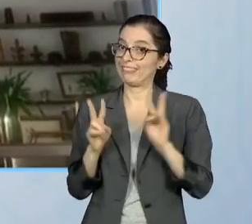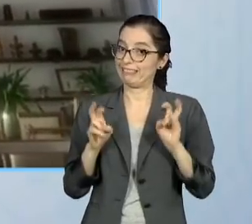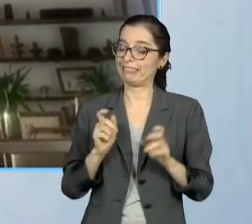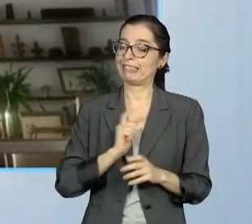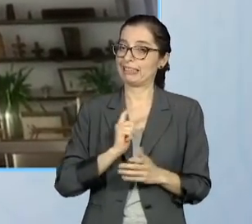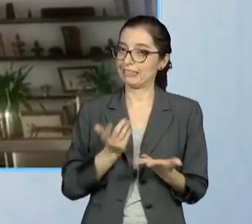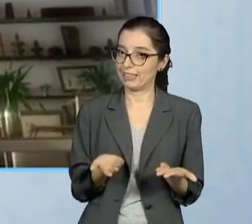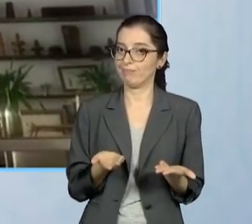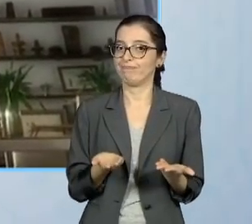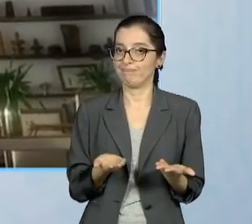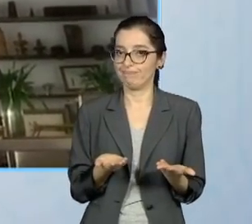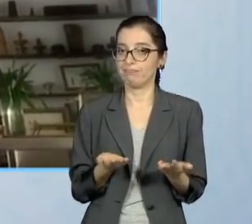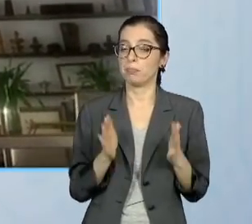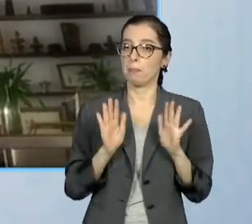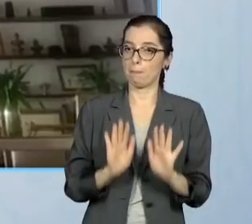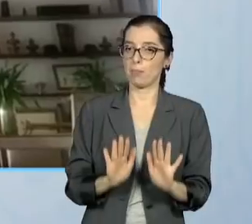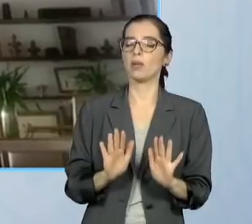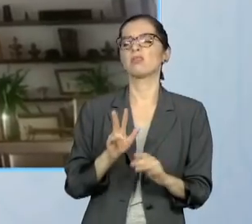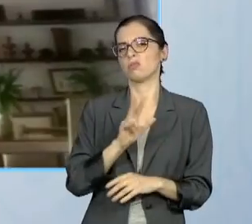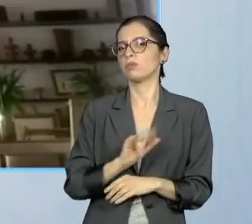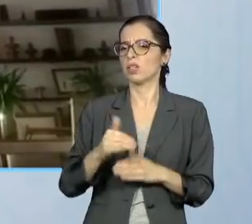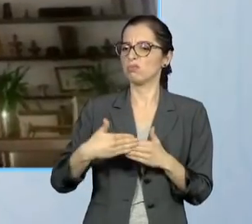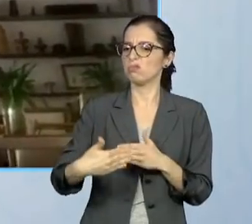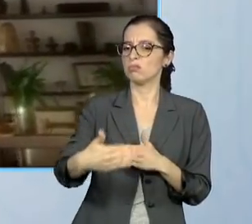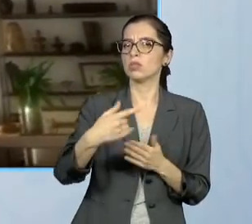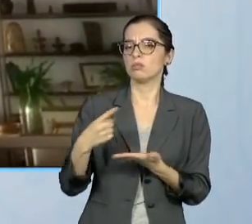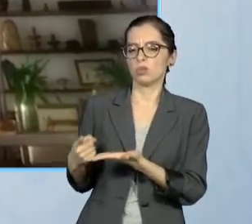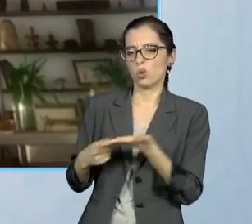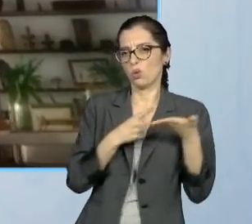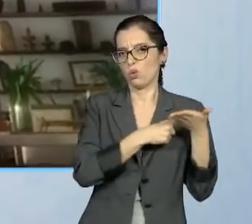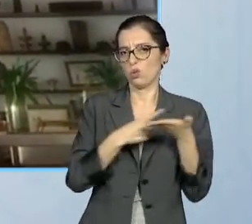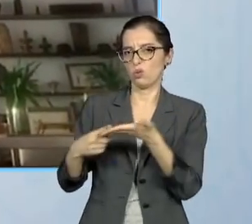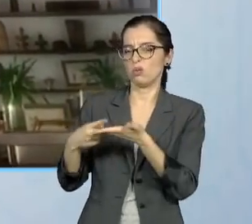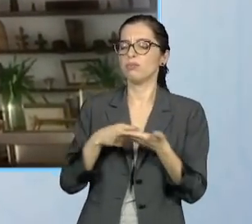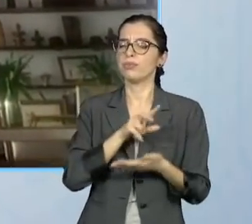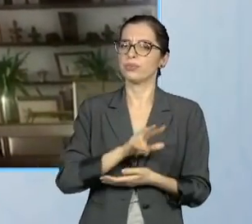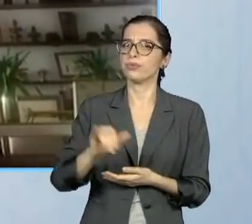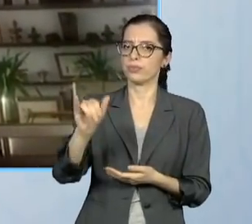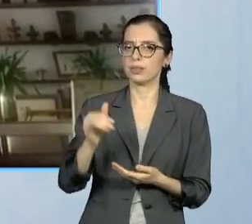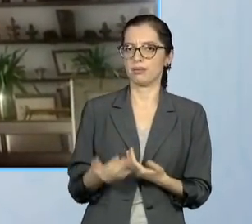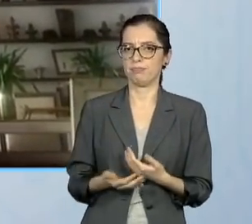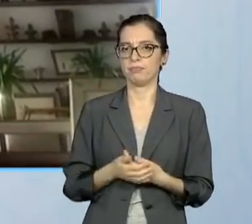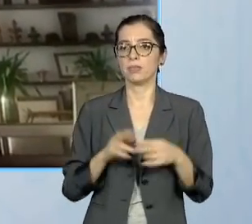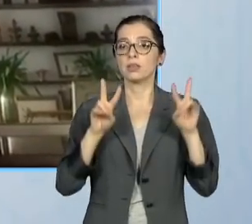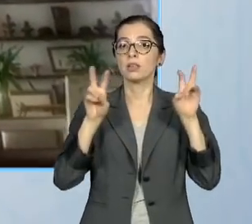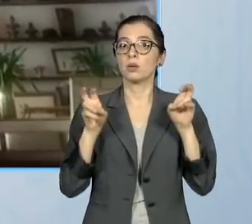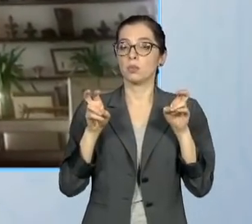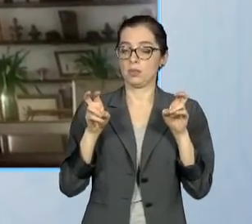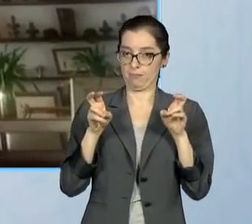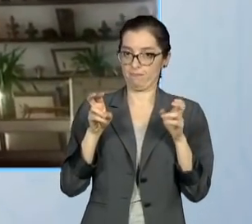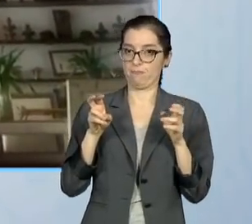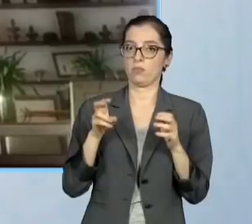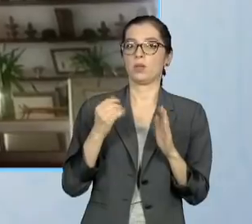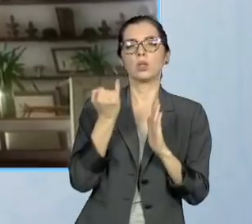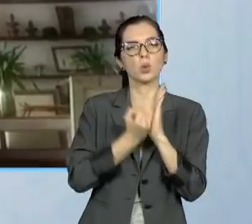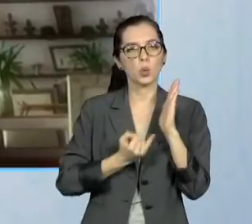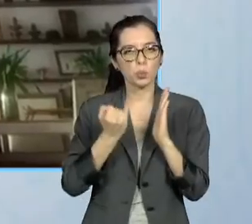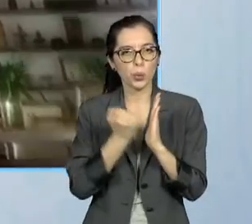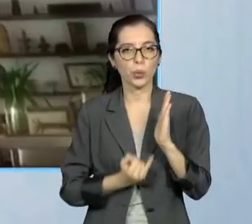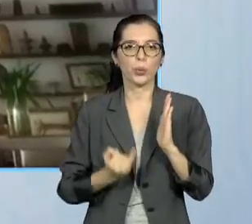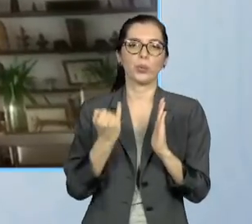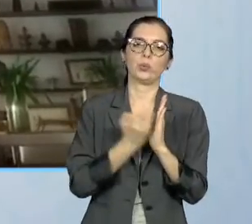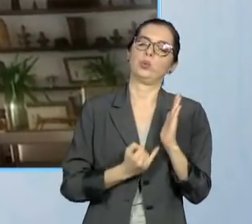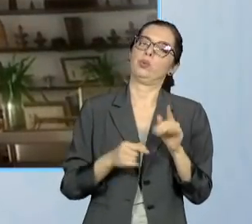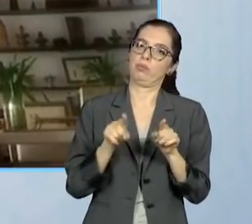Possivelmente haverá outros acordos setoriais, como, por exemplo, o acordo de bitributação, que poderão avançar. Não